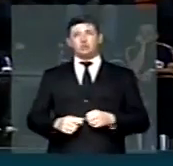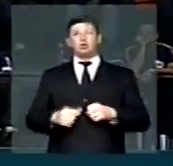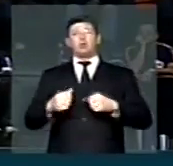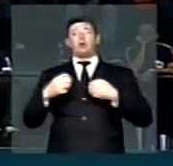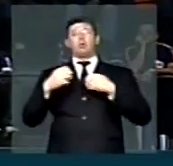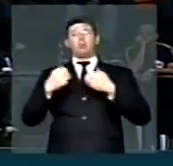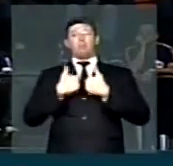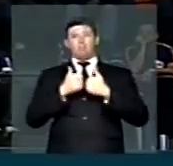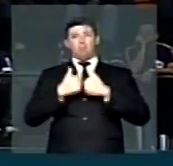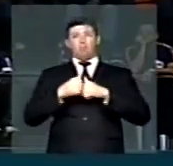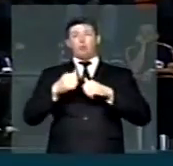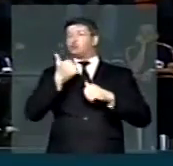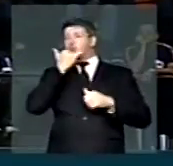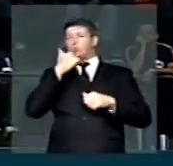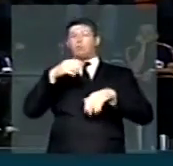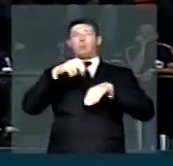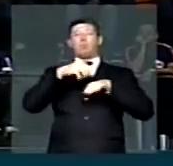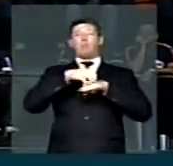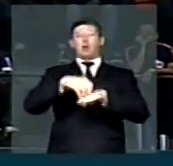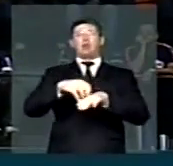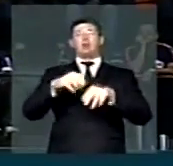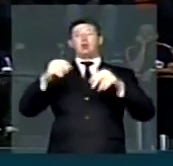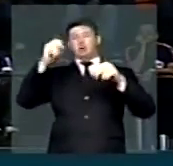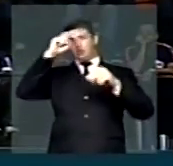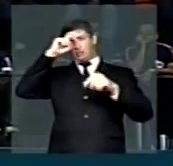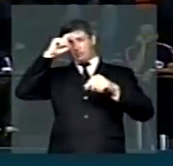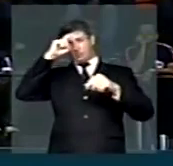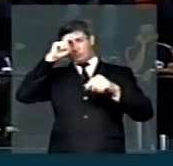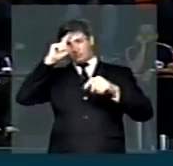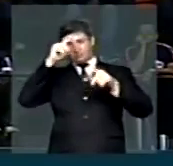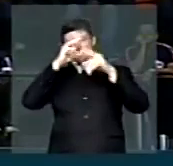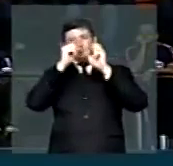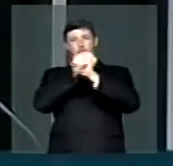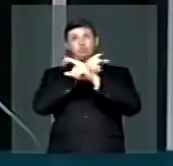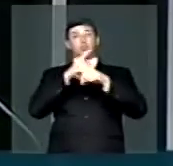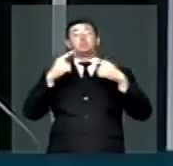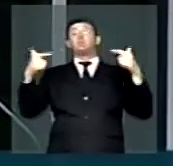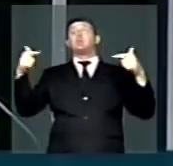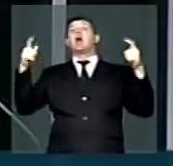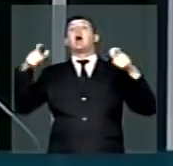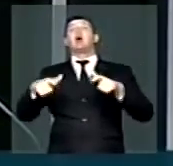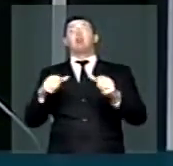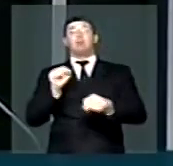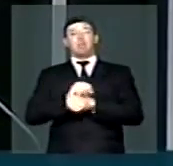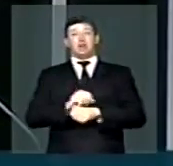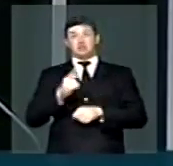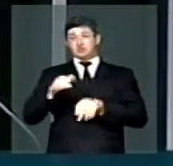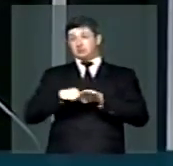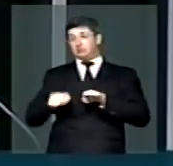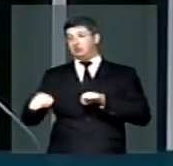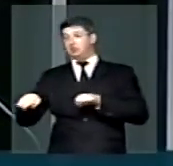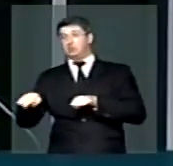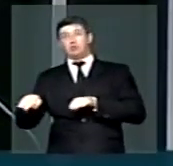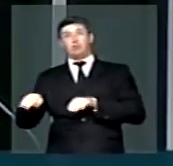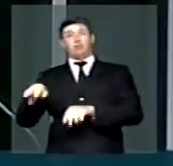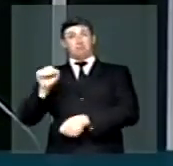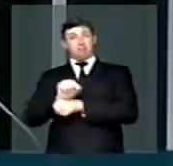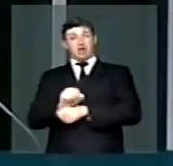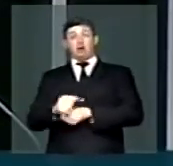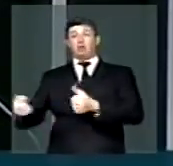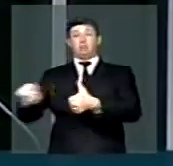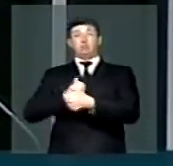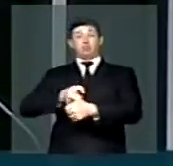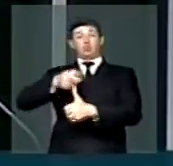vão parar? Sequer tem um local para eles parar. Se parar no acostamento, são